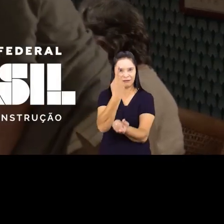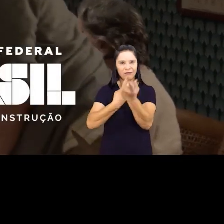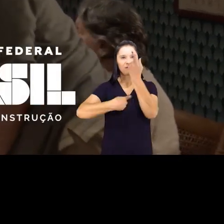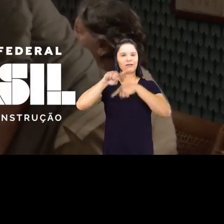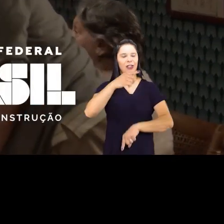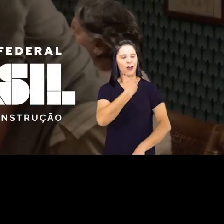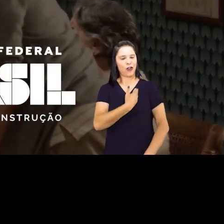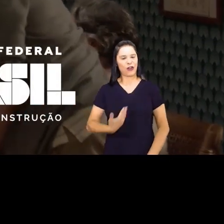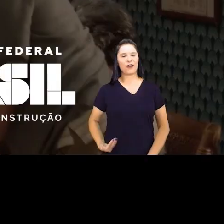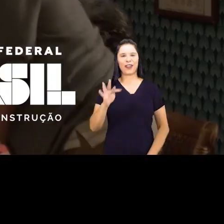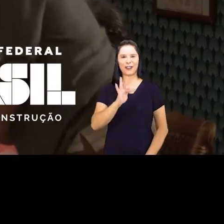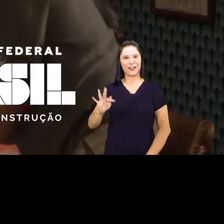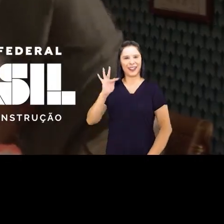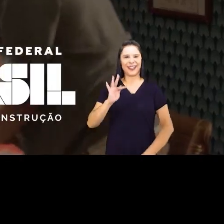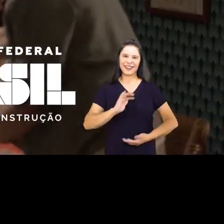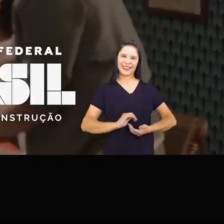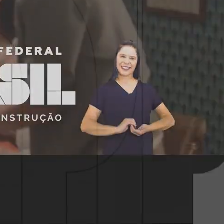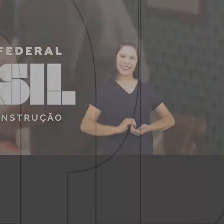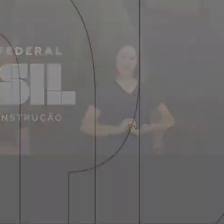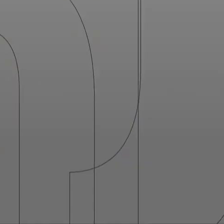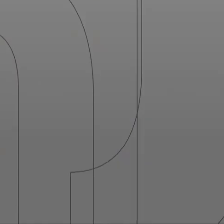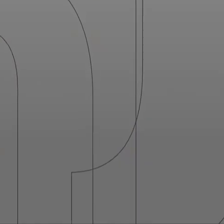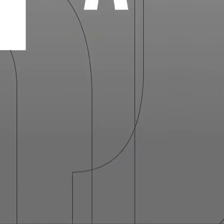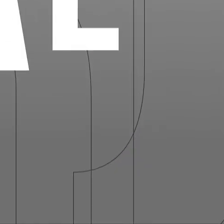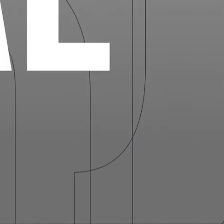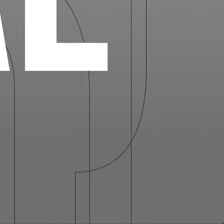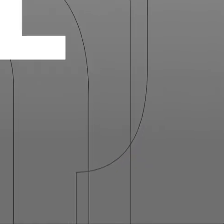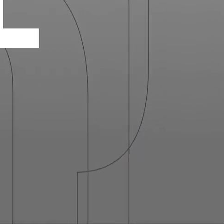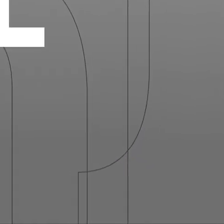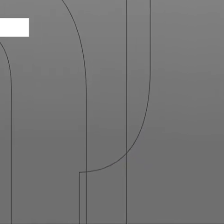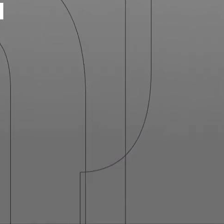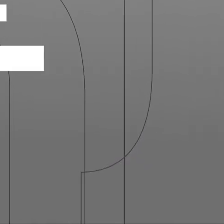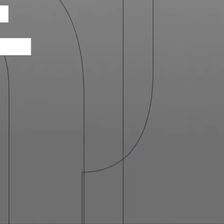e Reconstrução, Governo Federal.